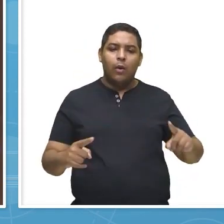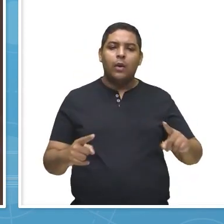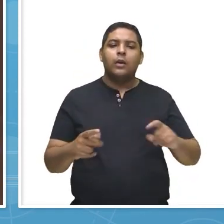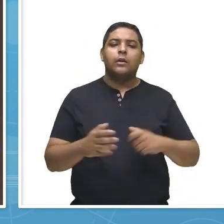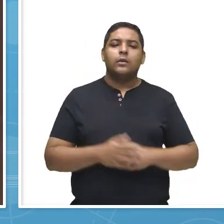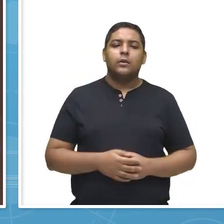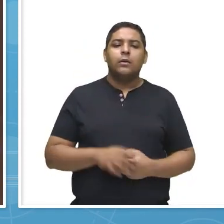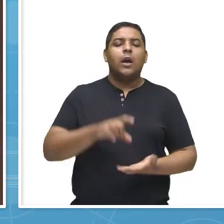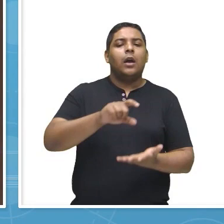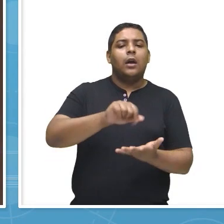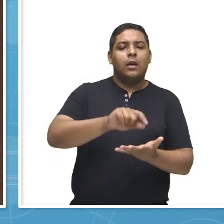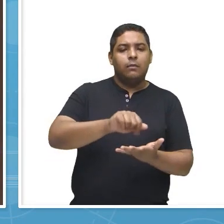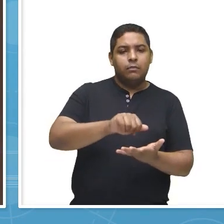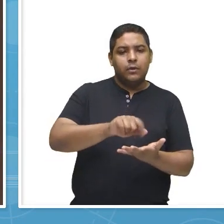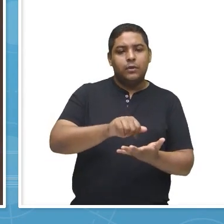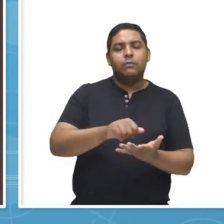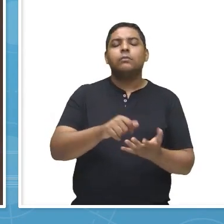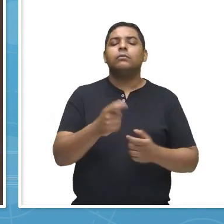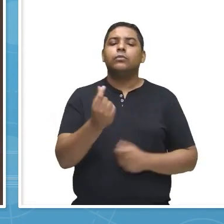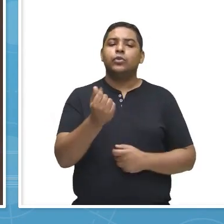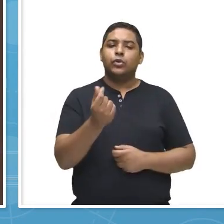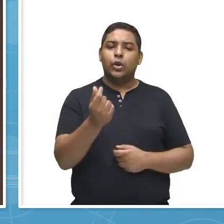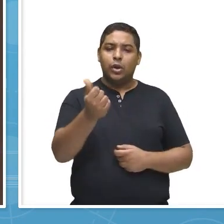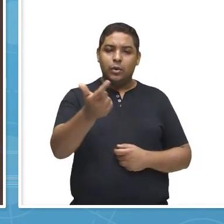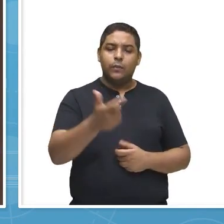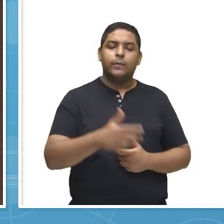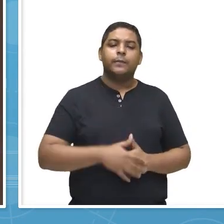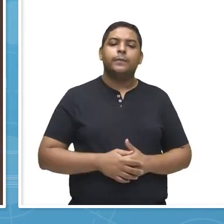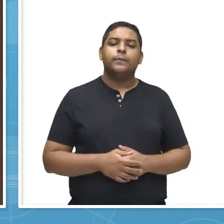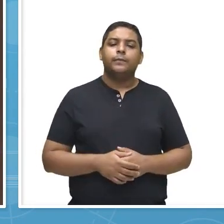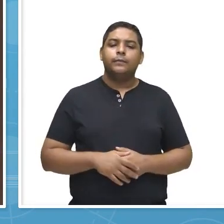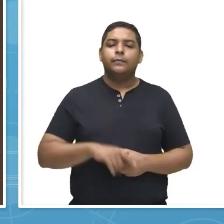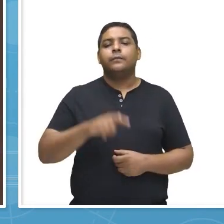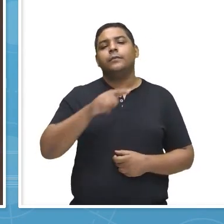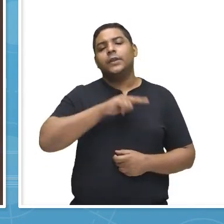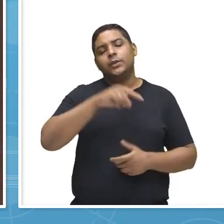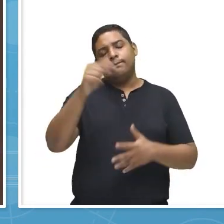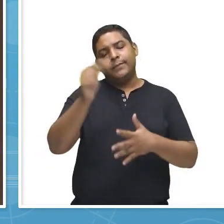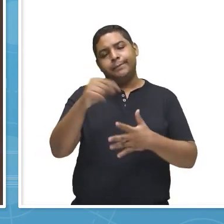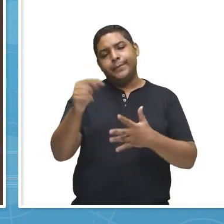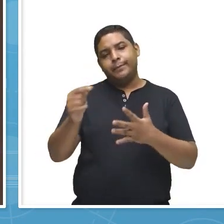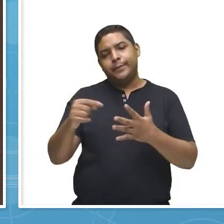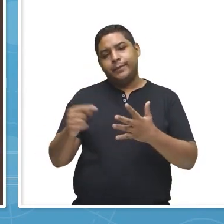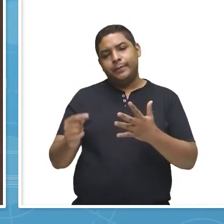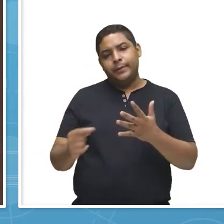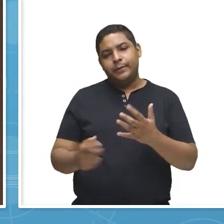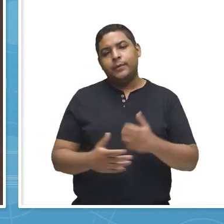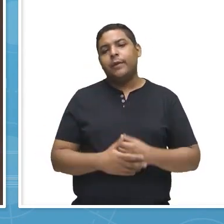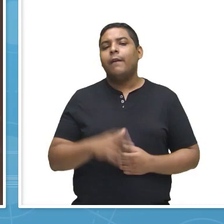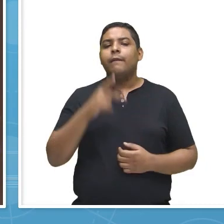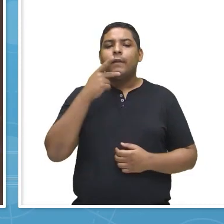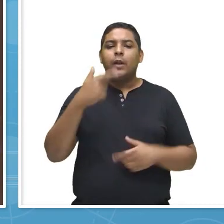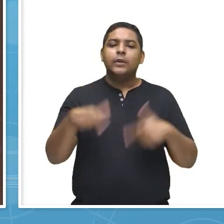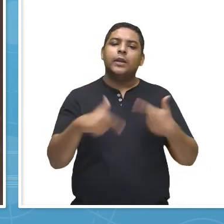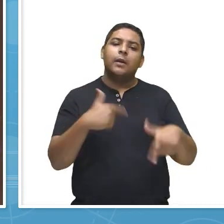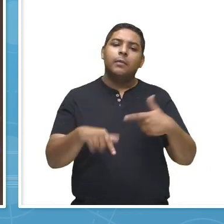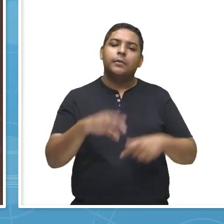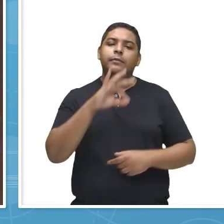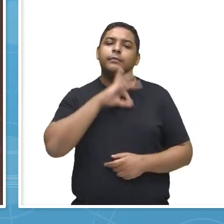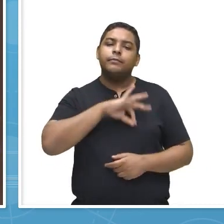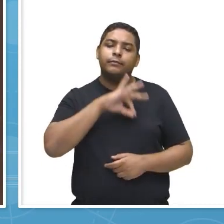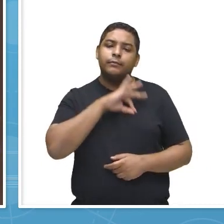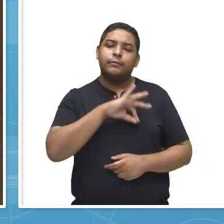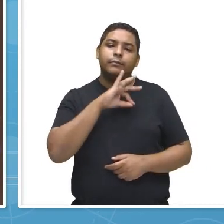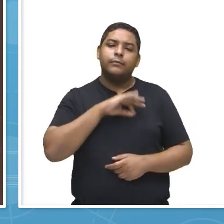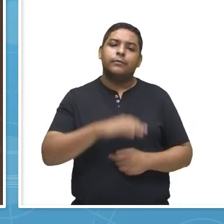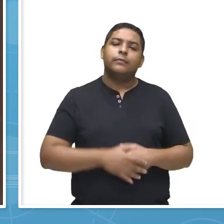do capital, não é mesmo? Então, vocês tinham uma infinidade. A gente falou do trabalhador assalariado,